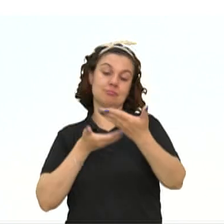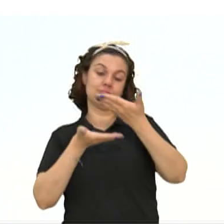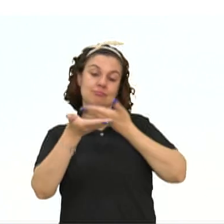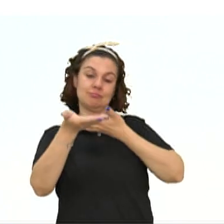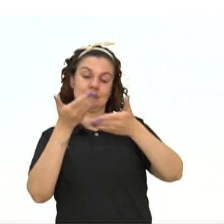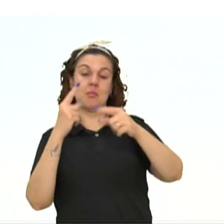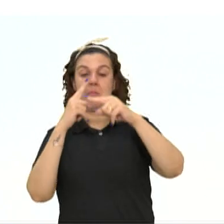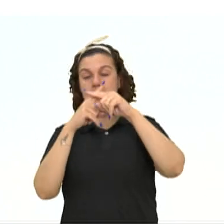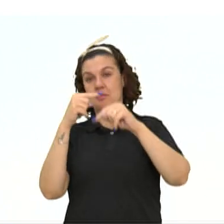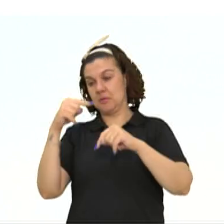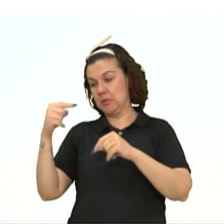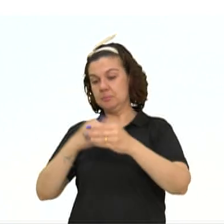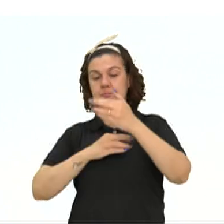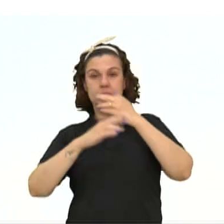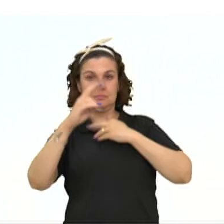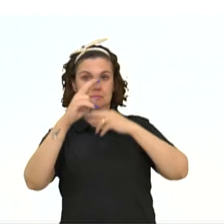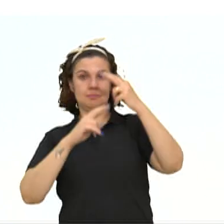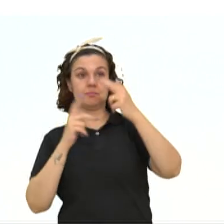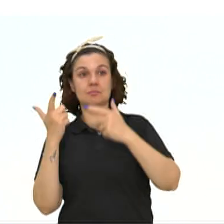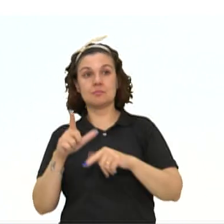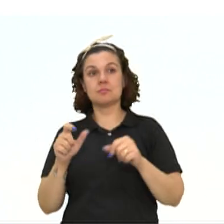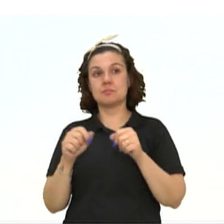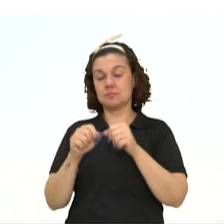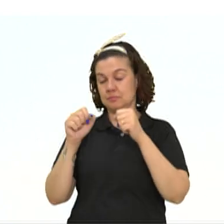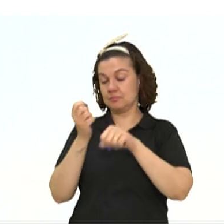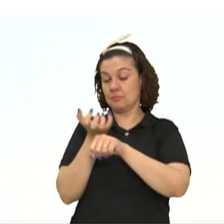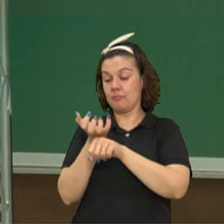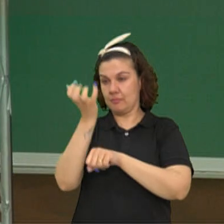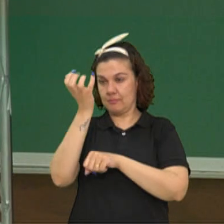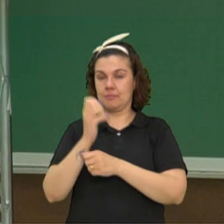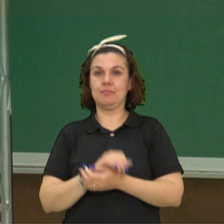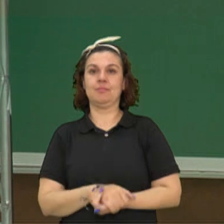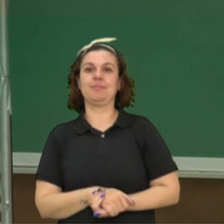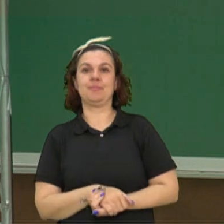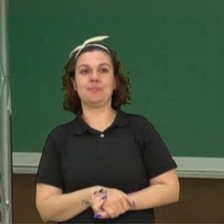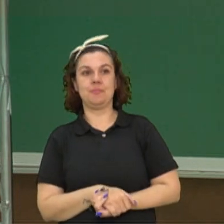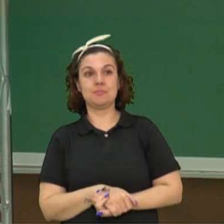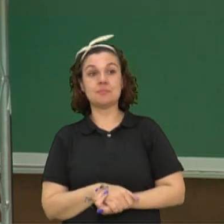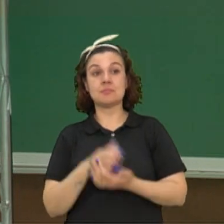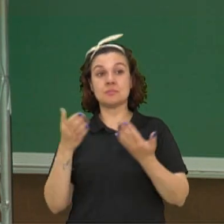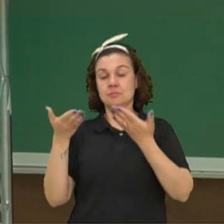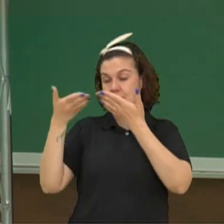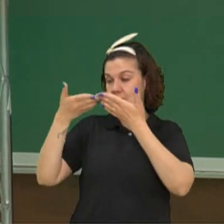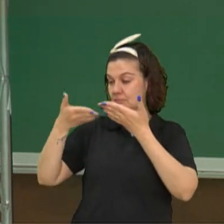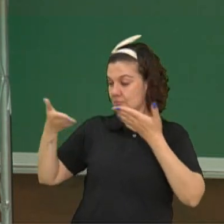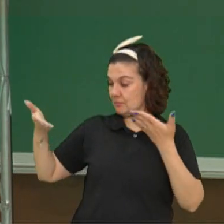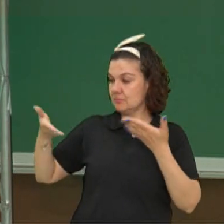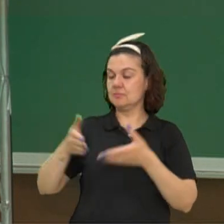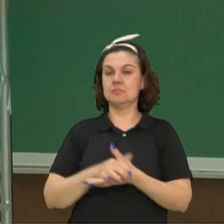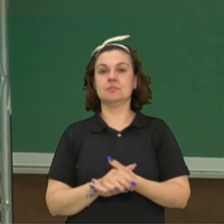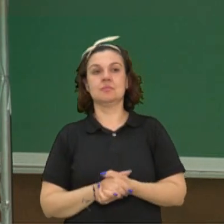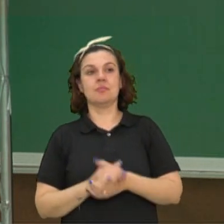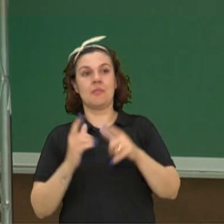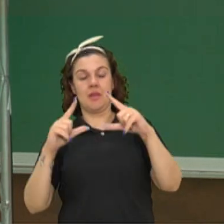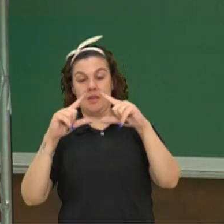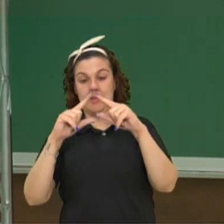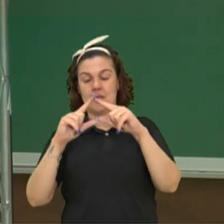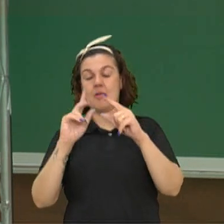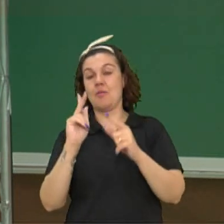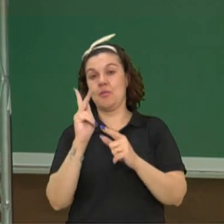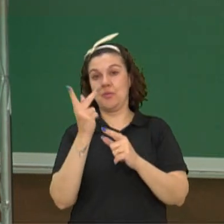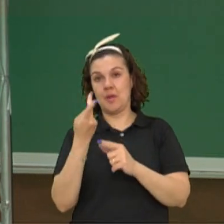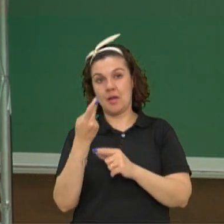interações. Para que essas interações possam ocorrer, eu vou ter um processo exotérmico E aí, quando eu quero saber o ΔH